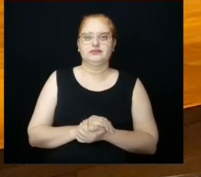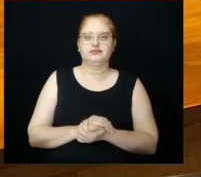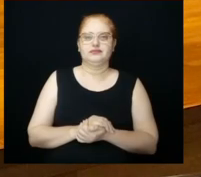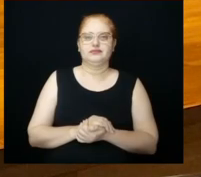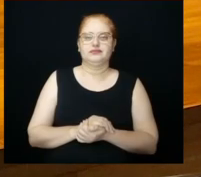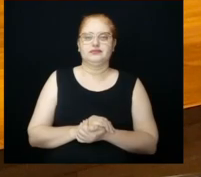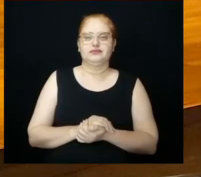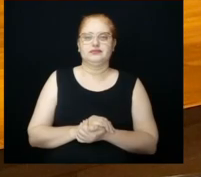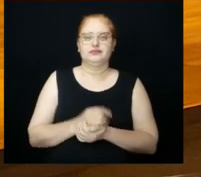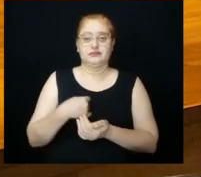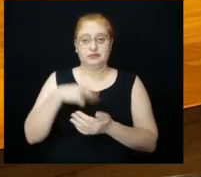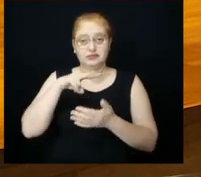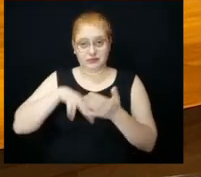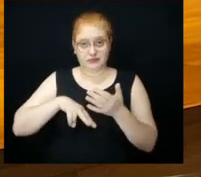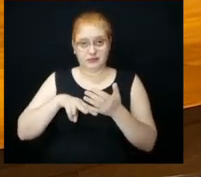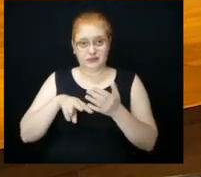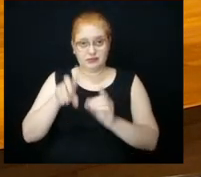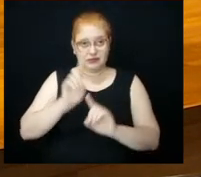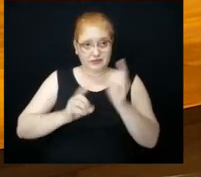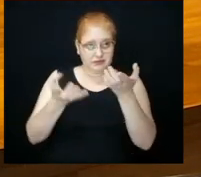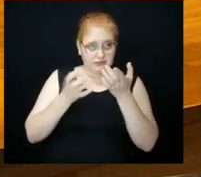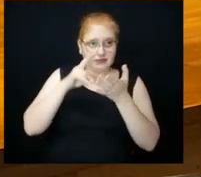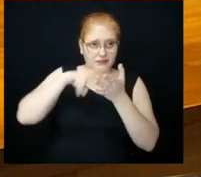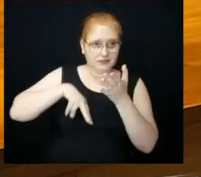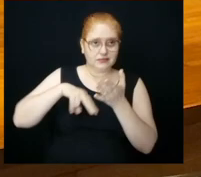Leio? Alguém gostaria de ler?